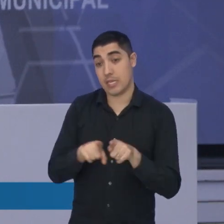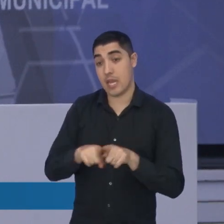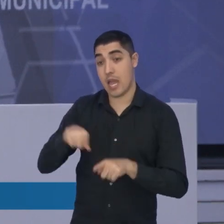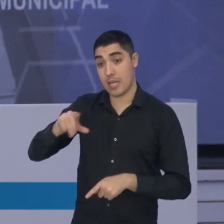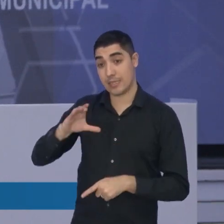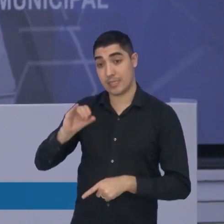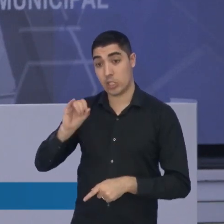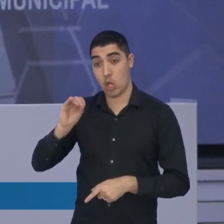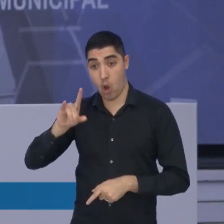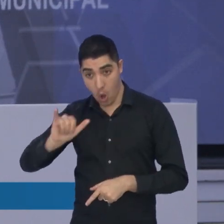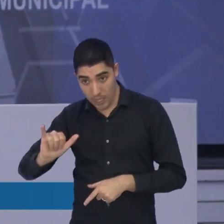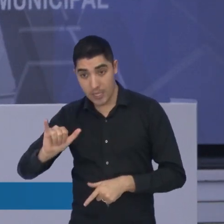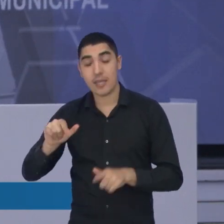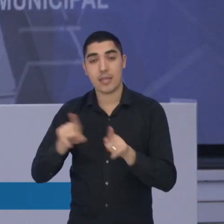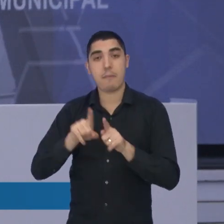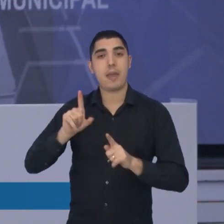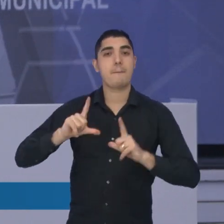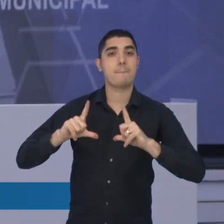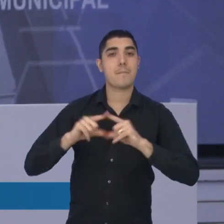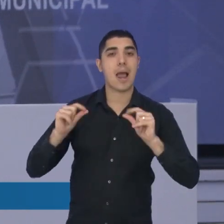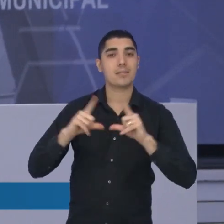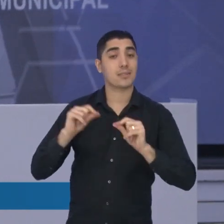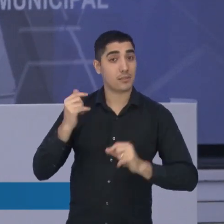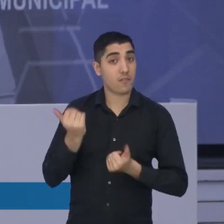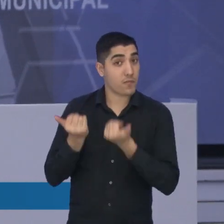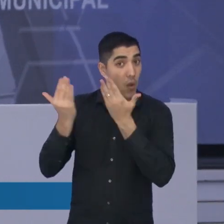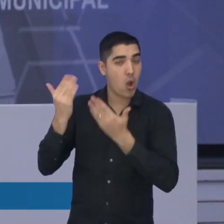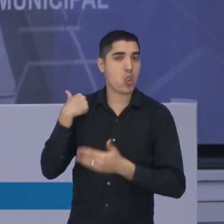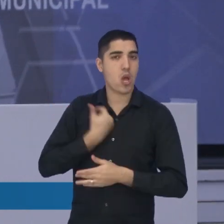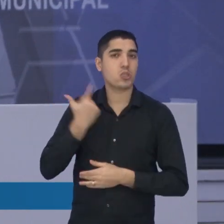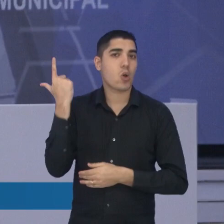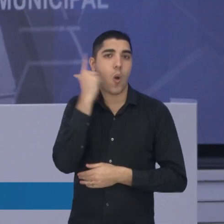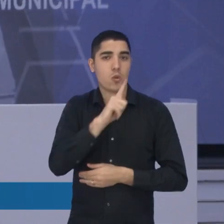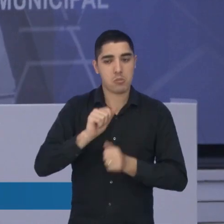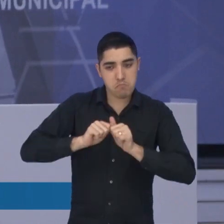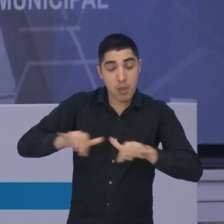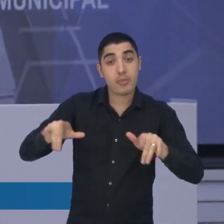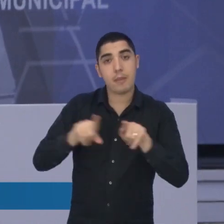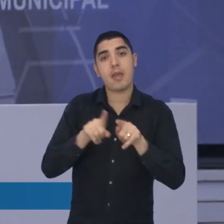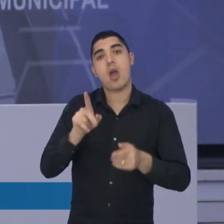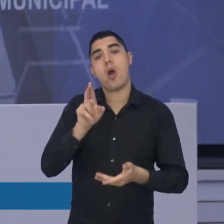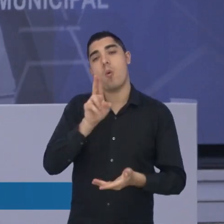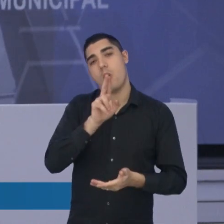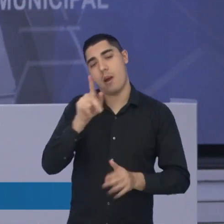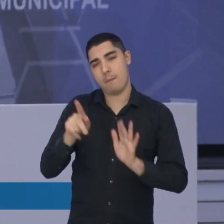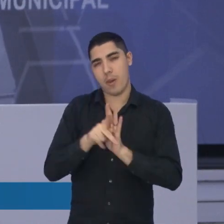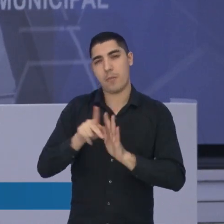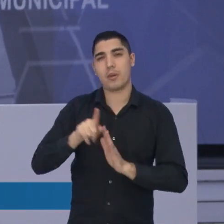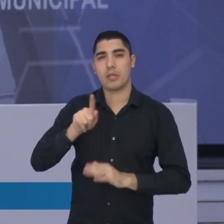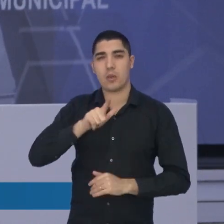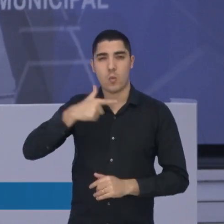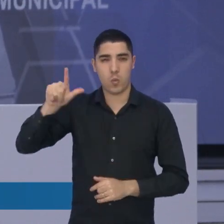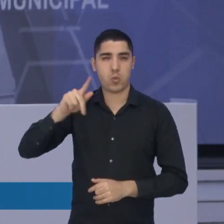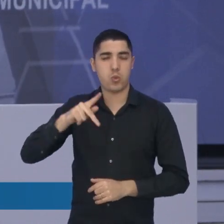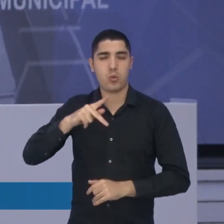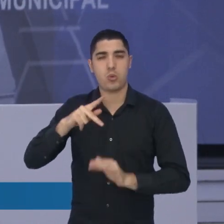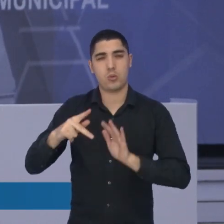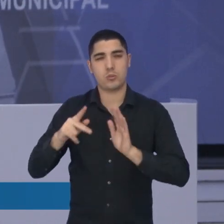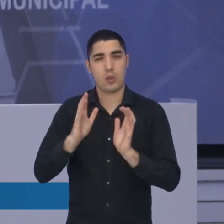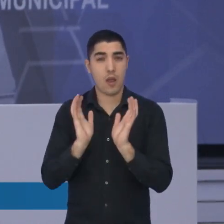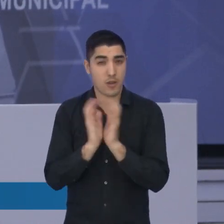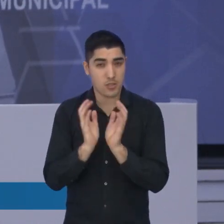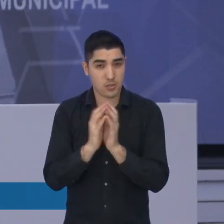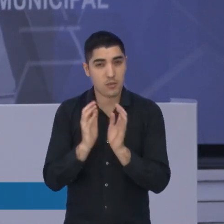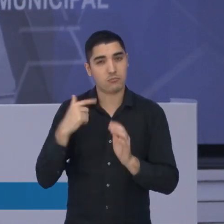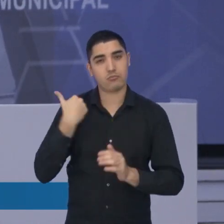em Brasília, na reunião anual da SBPC, e na Universidade Federal de Pernambuco, em Recife, que contou com a presença do